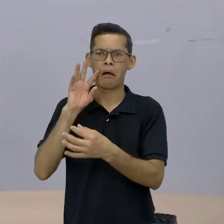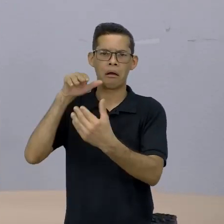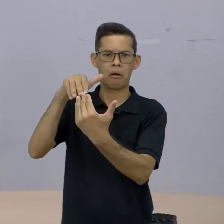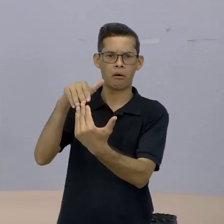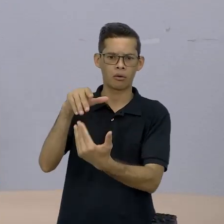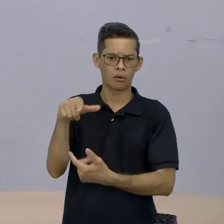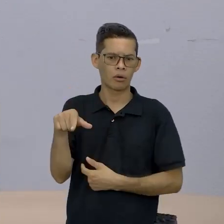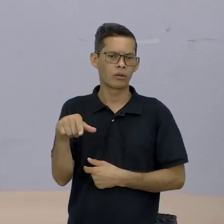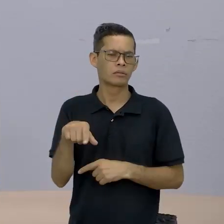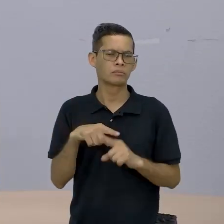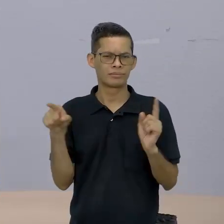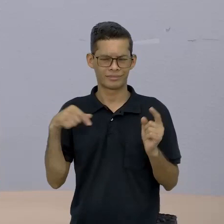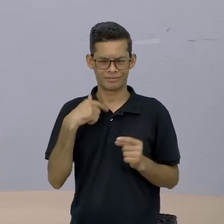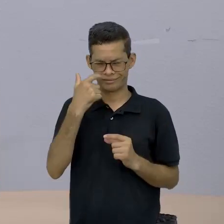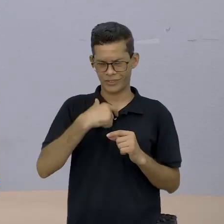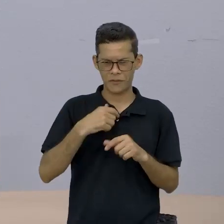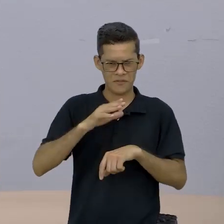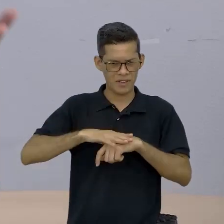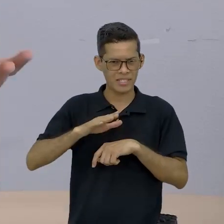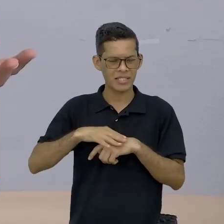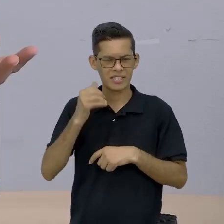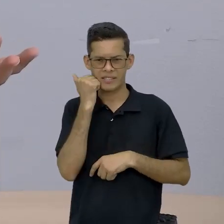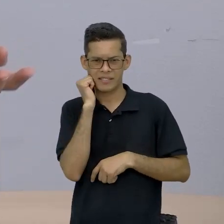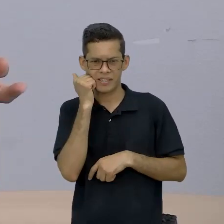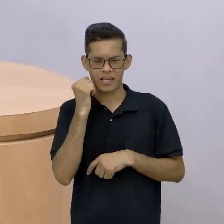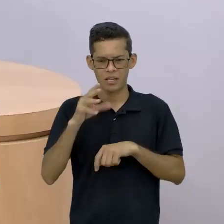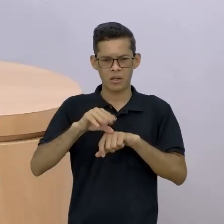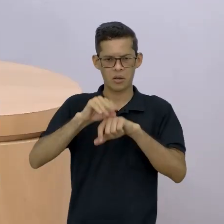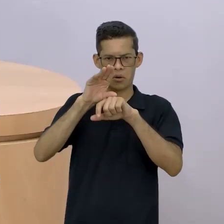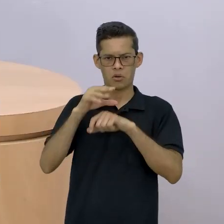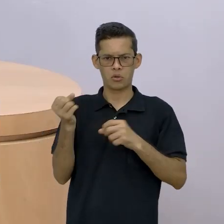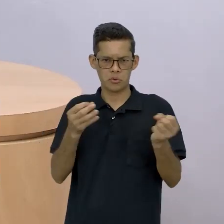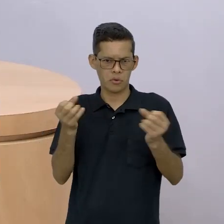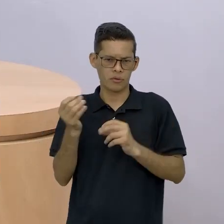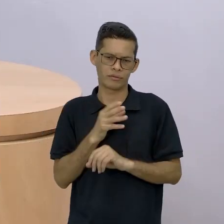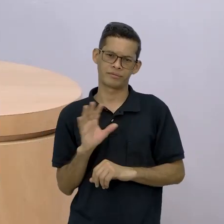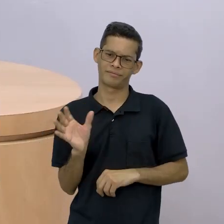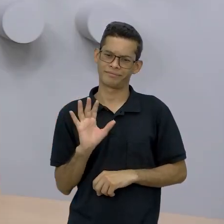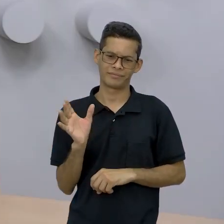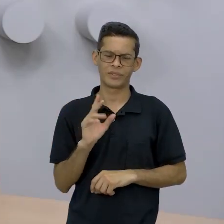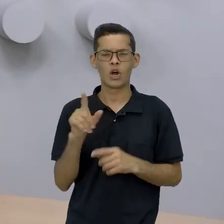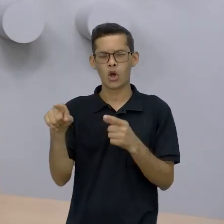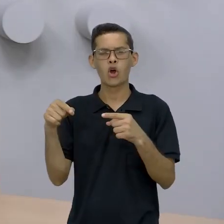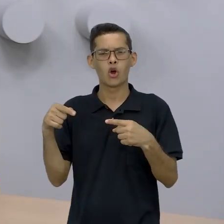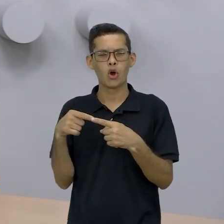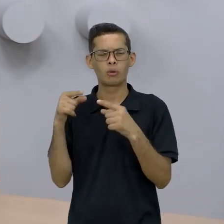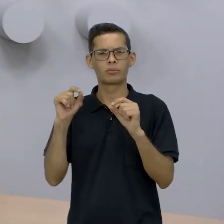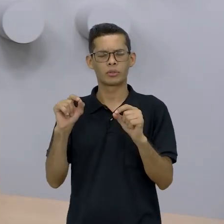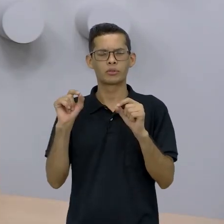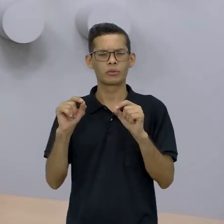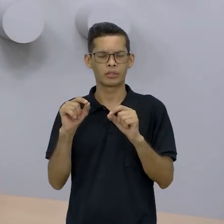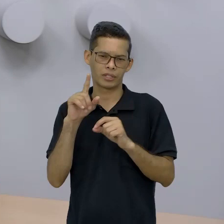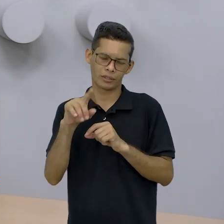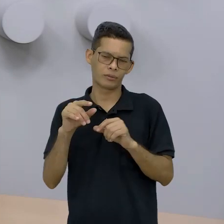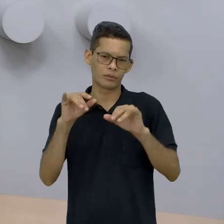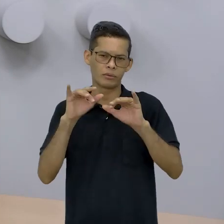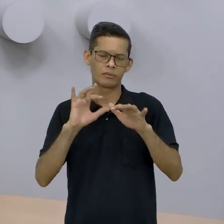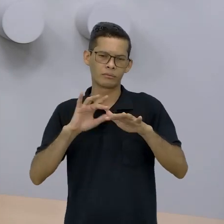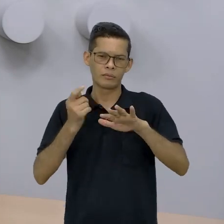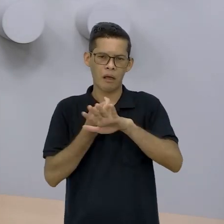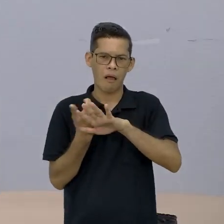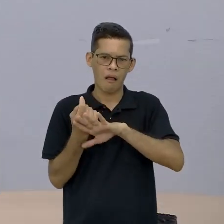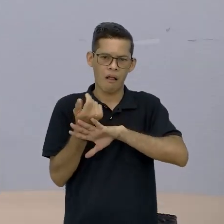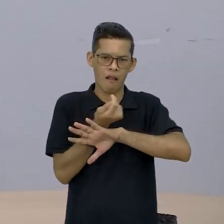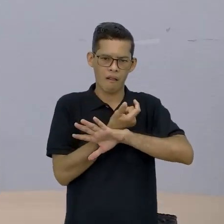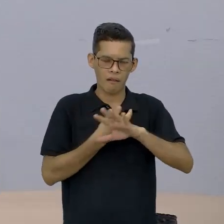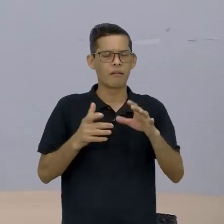estou fazendo ciência e muito menos estou gerando aí conhecimento. Isso está mais para fake news, para conspiracionismo, exato, né, exato, do